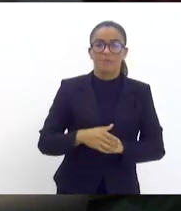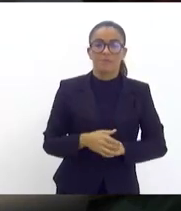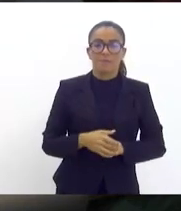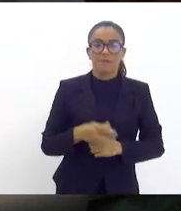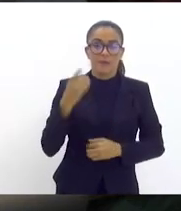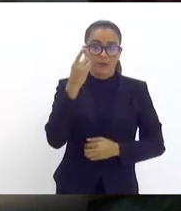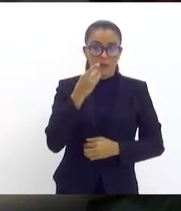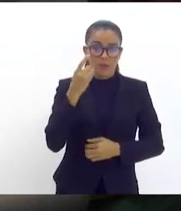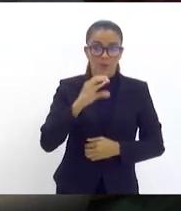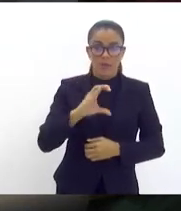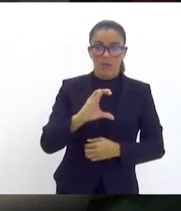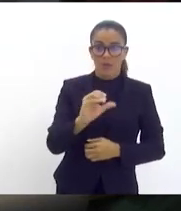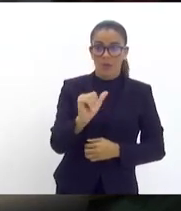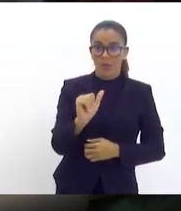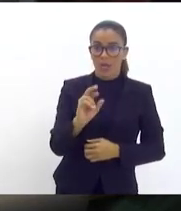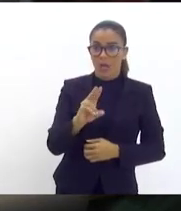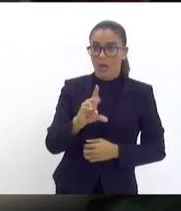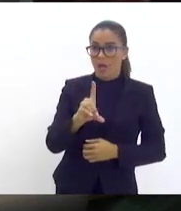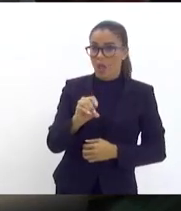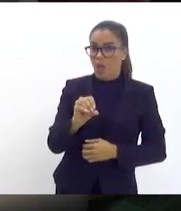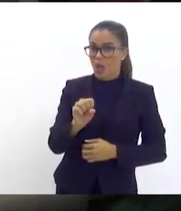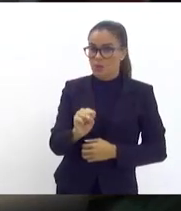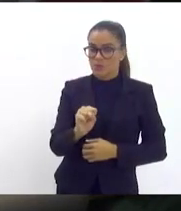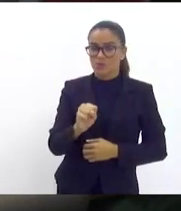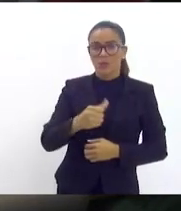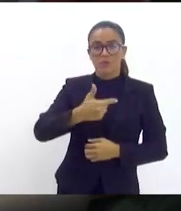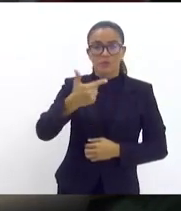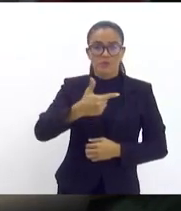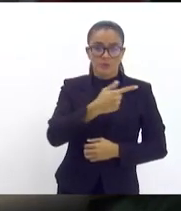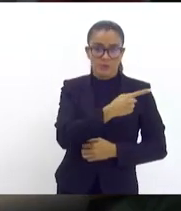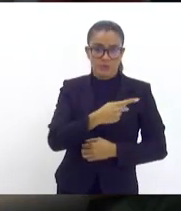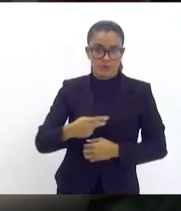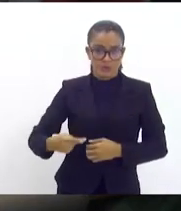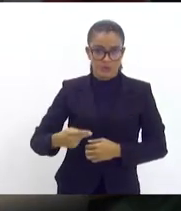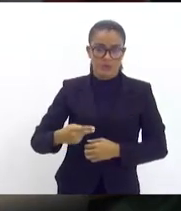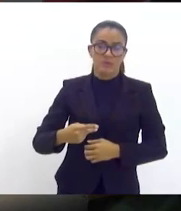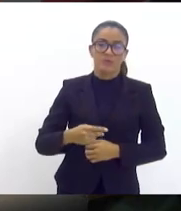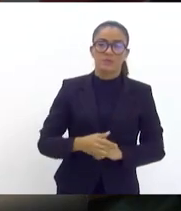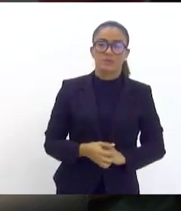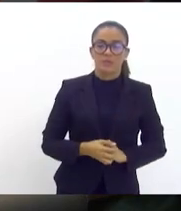Deputado Carlos Macedo, por favor, nosso vice-presidente da Comissão de Orçamento.